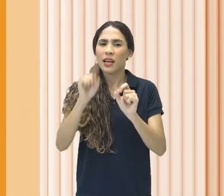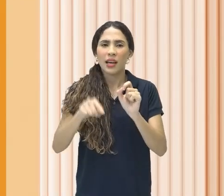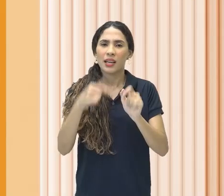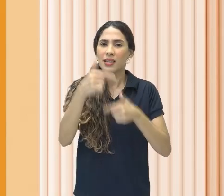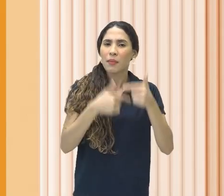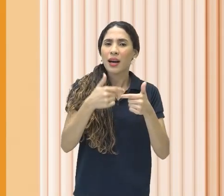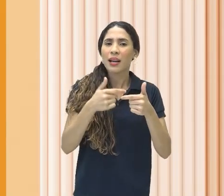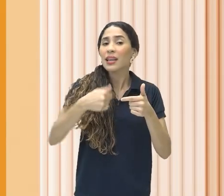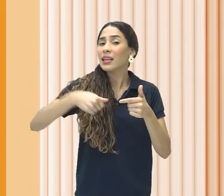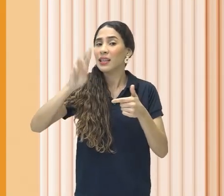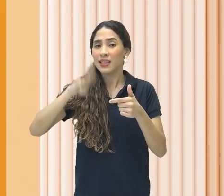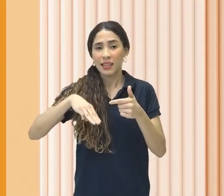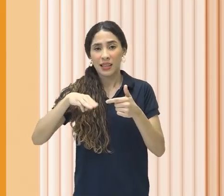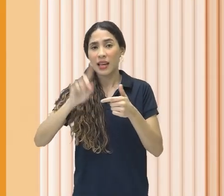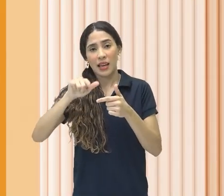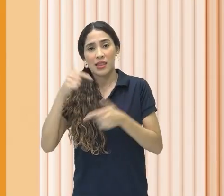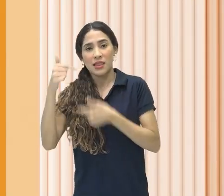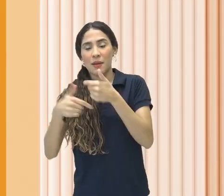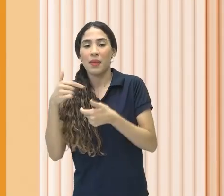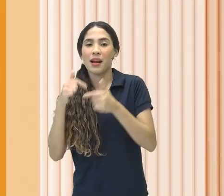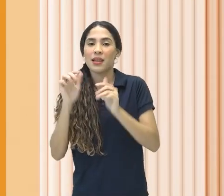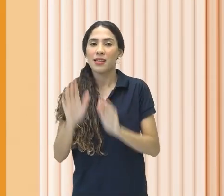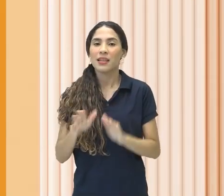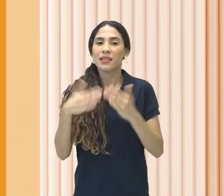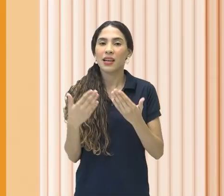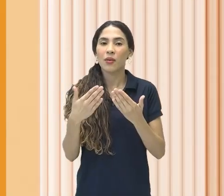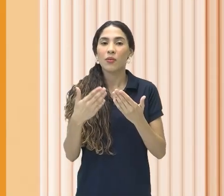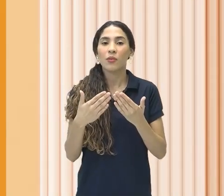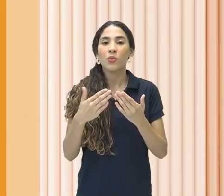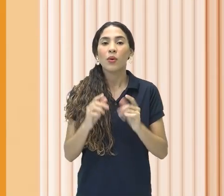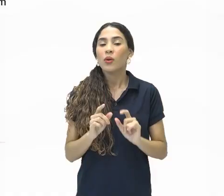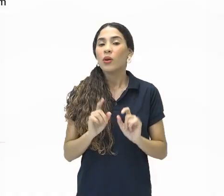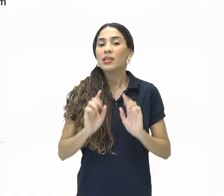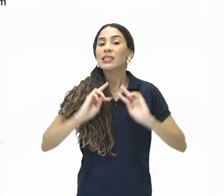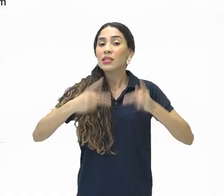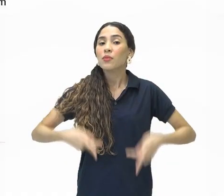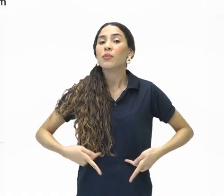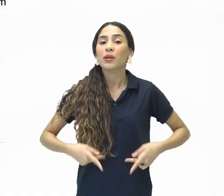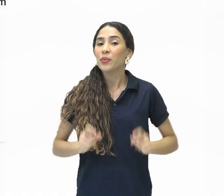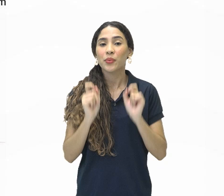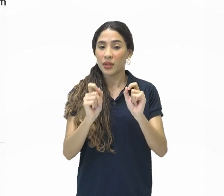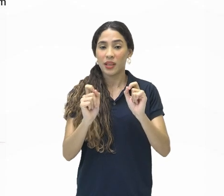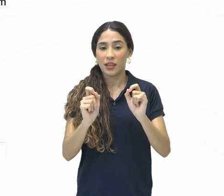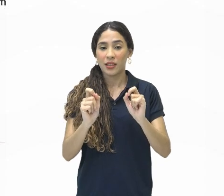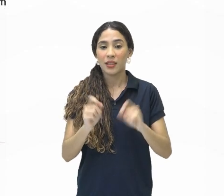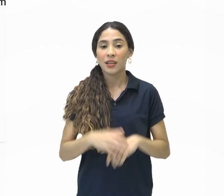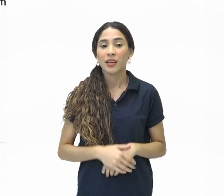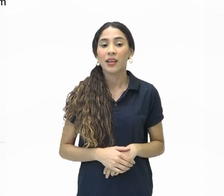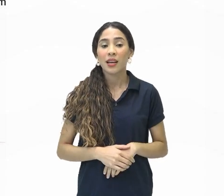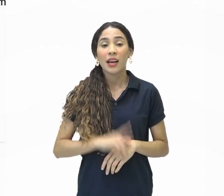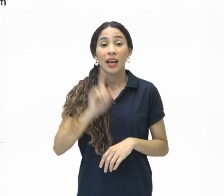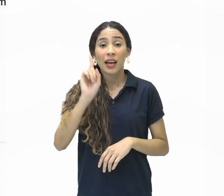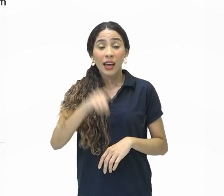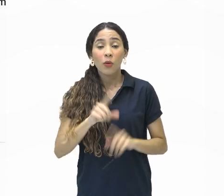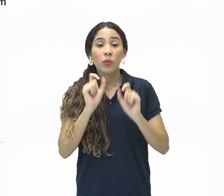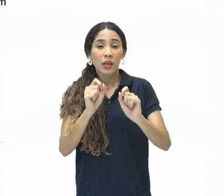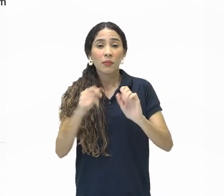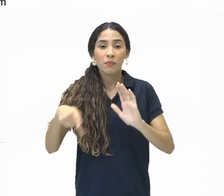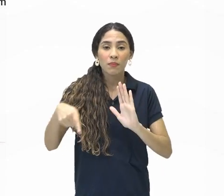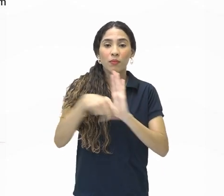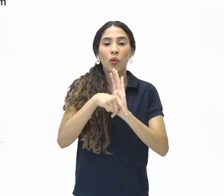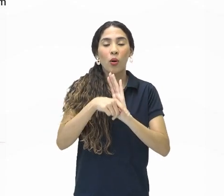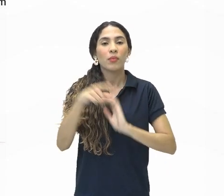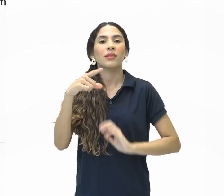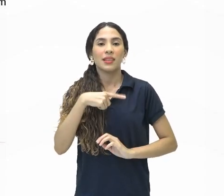quem é que trabalha? Então, nós vamos ver aqui quem é o ser humano. Porque o ser humano é o ser que